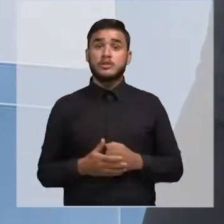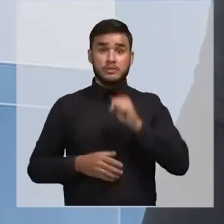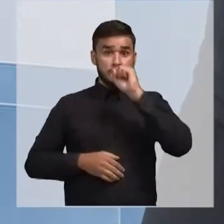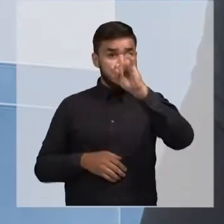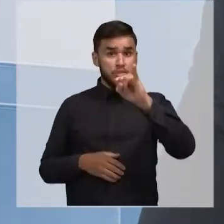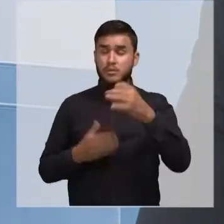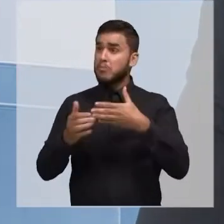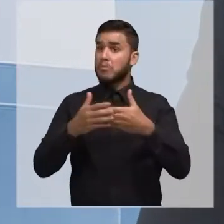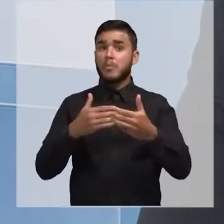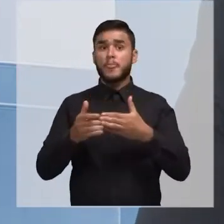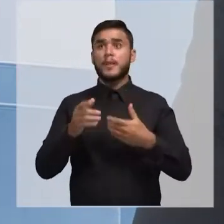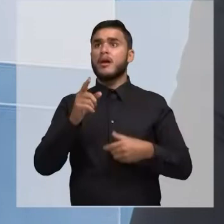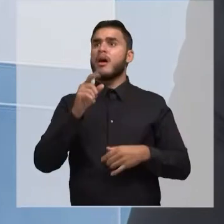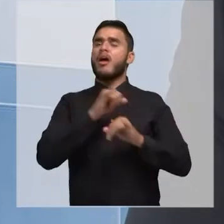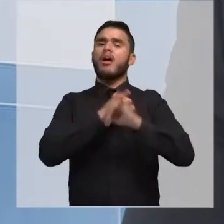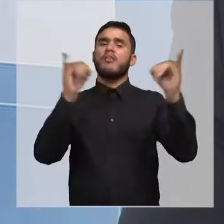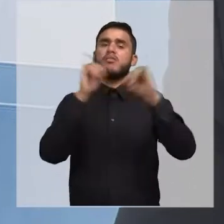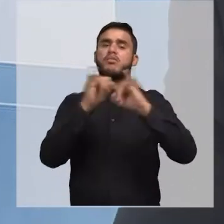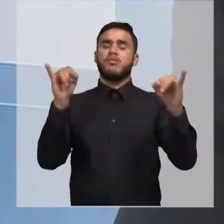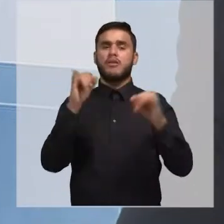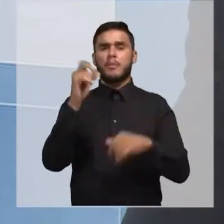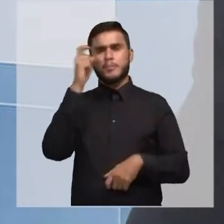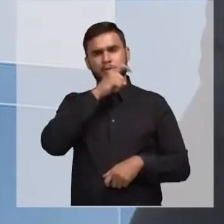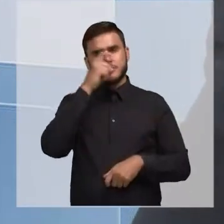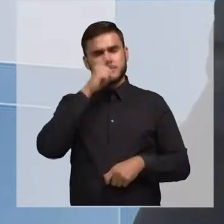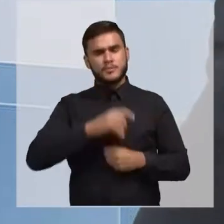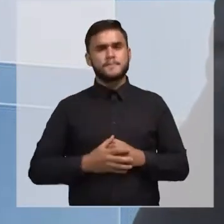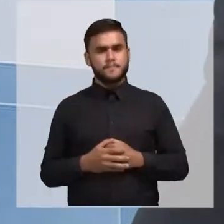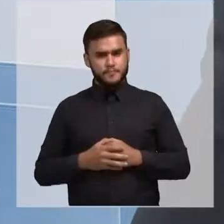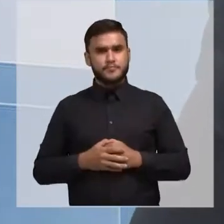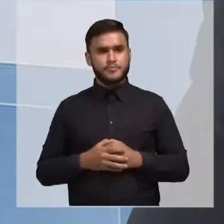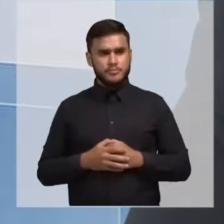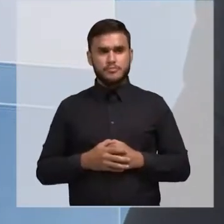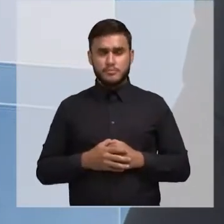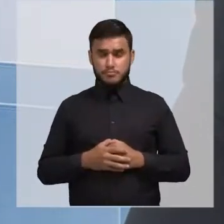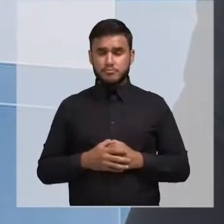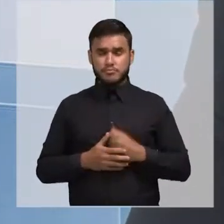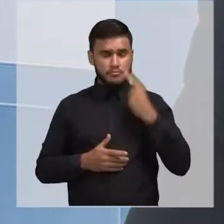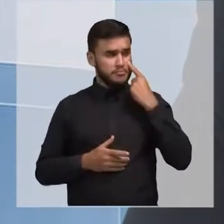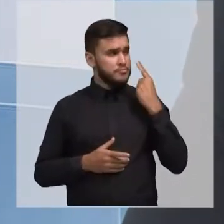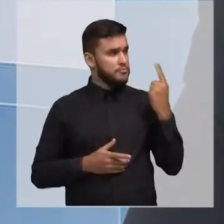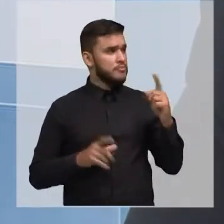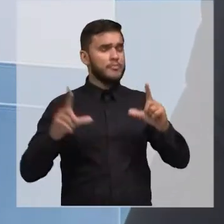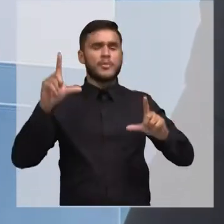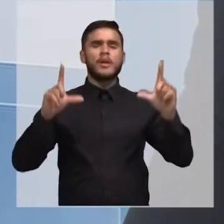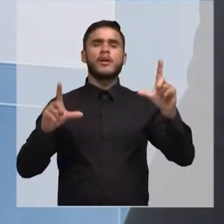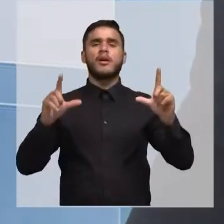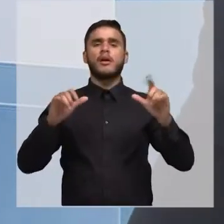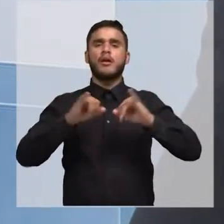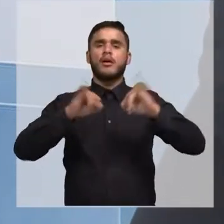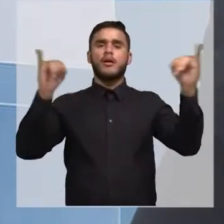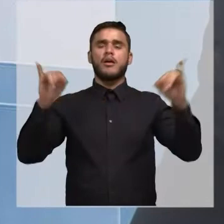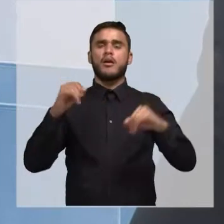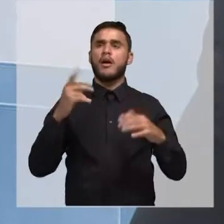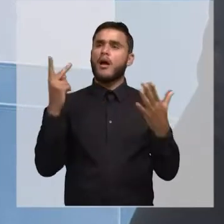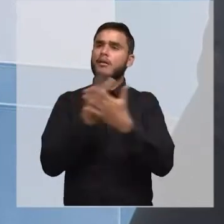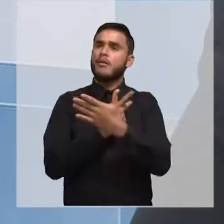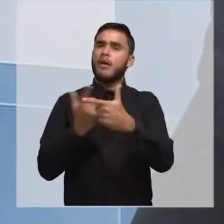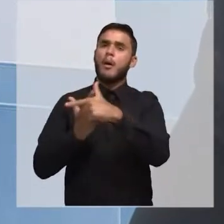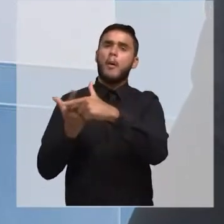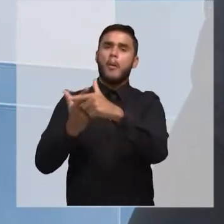Agora, infelizmente, ontem saiu numa grande TV brasileira, o que é feito, a rede de mentiras,